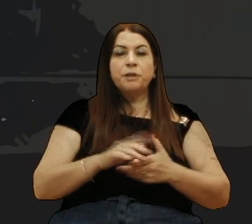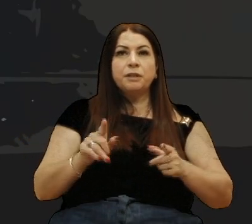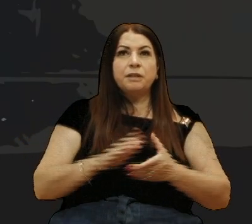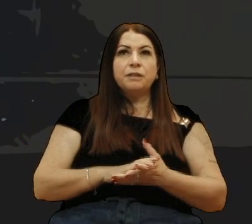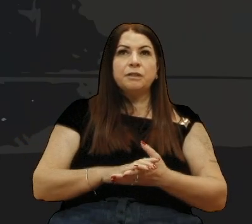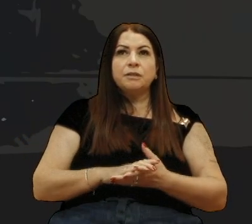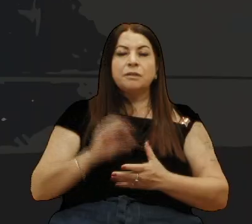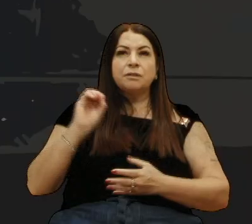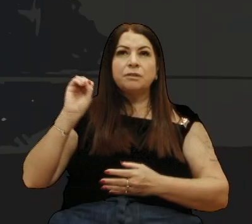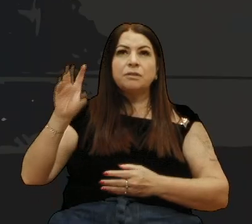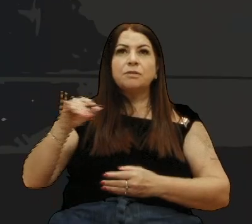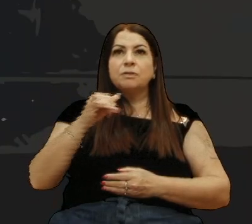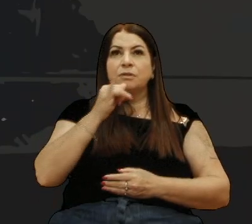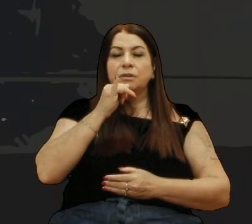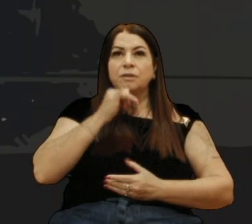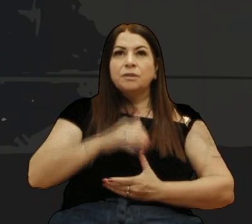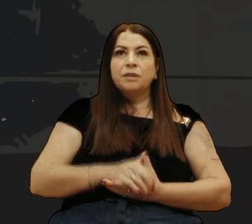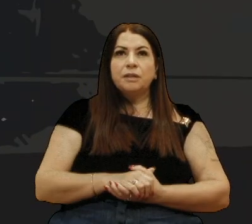eles ocupam, por exemplo...